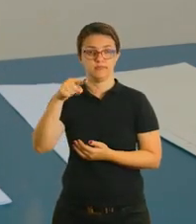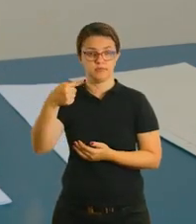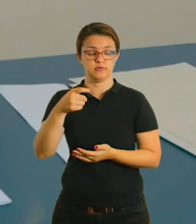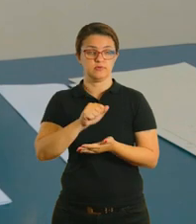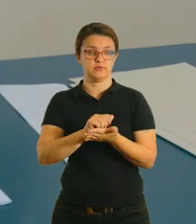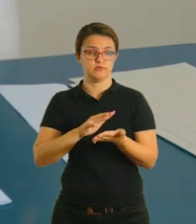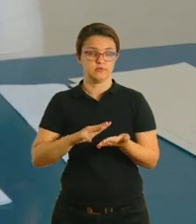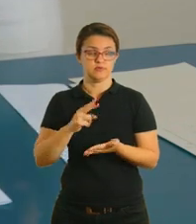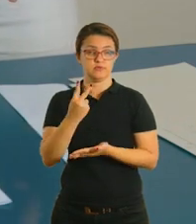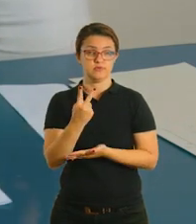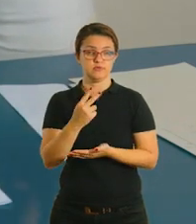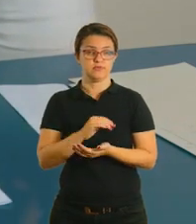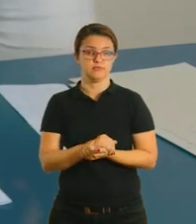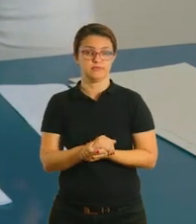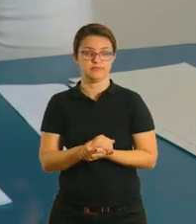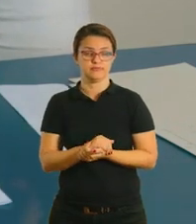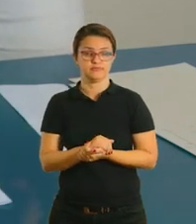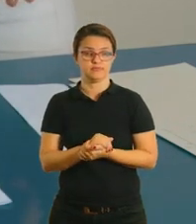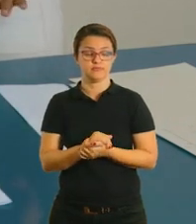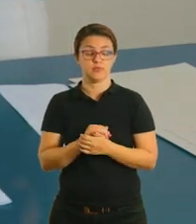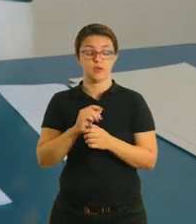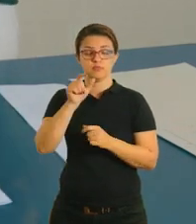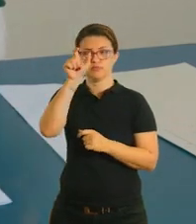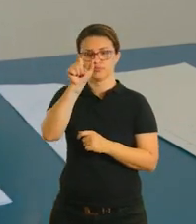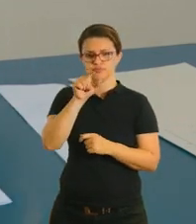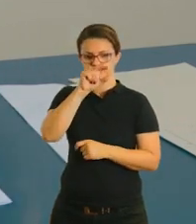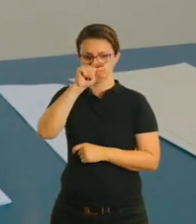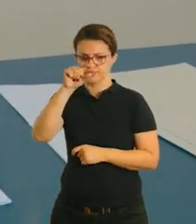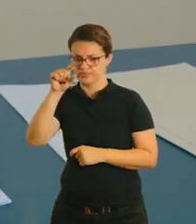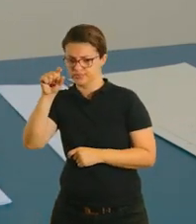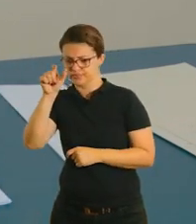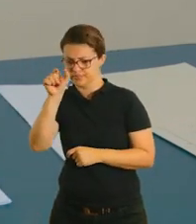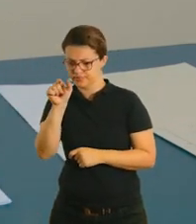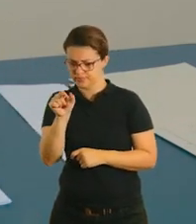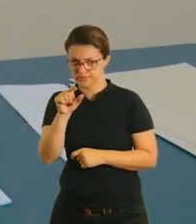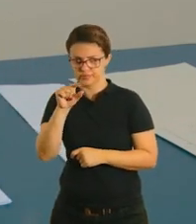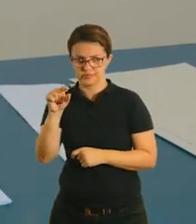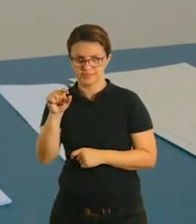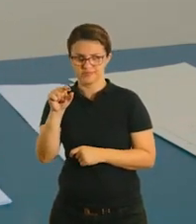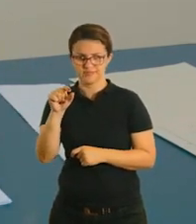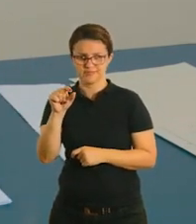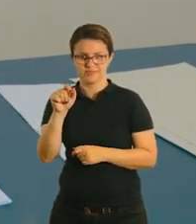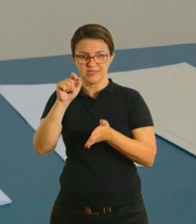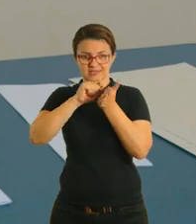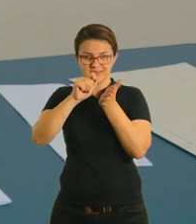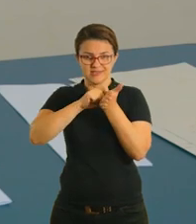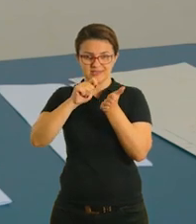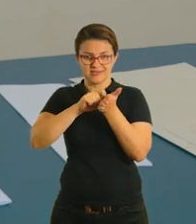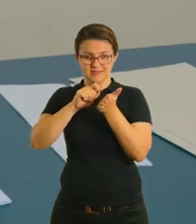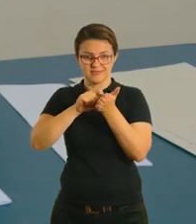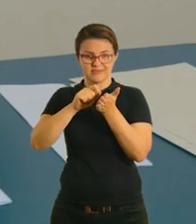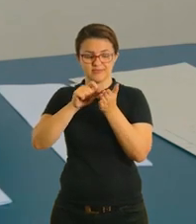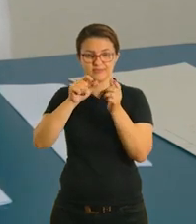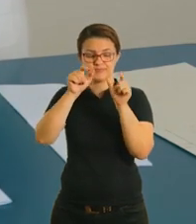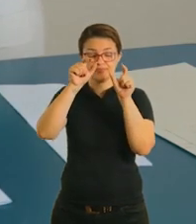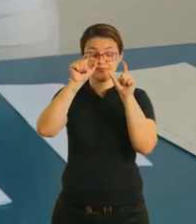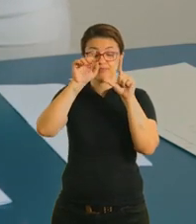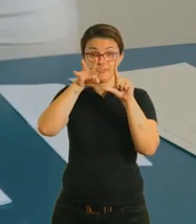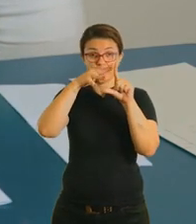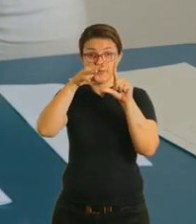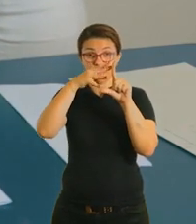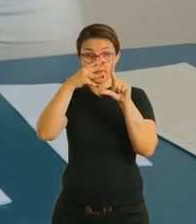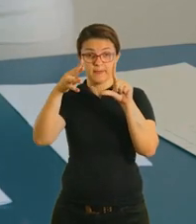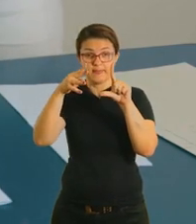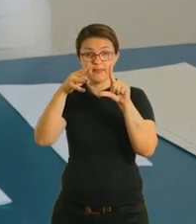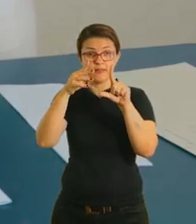Na próxima atividade, atividade 2, observe a cruzadinha abaixo, encontre os elementos do clima e anote em seu caderno. Então tem uma cruzadinha lá